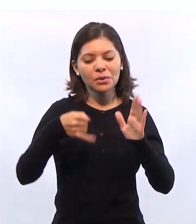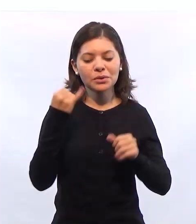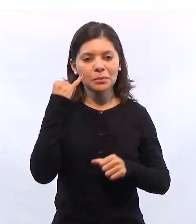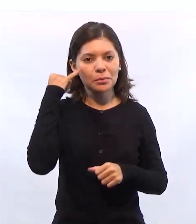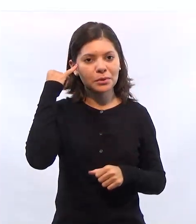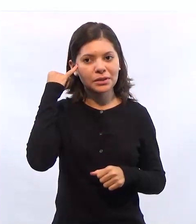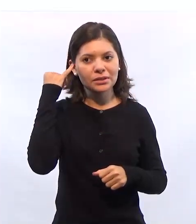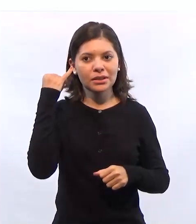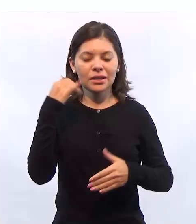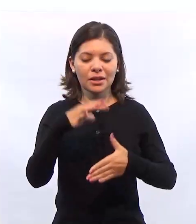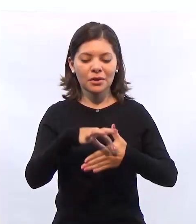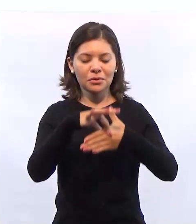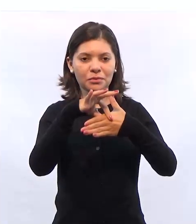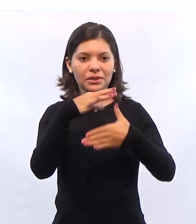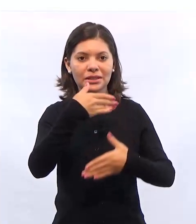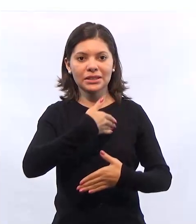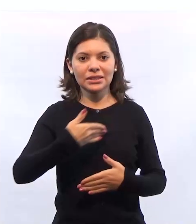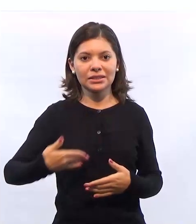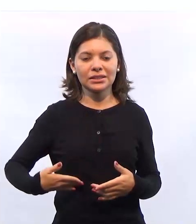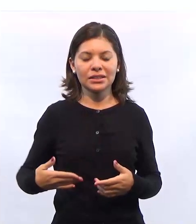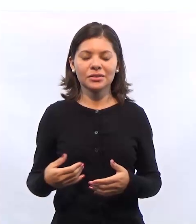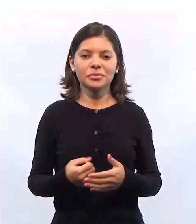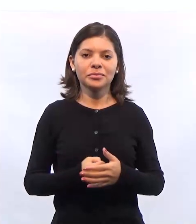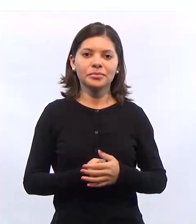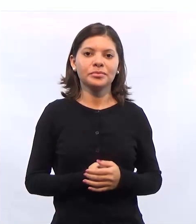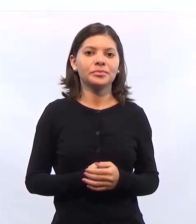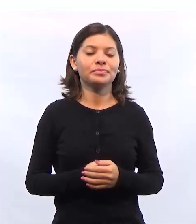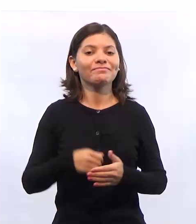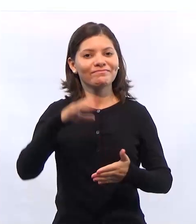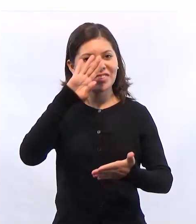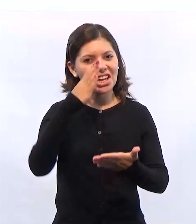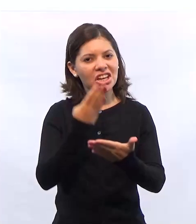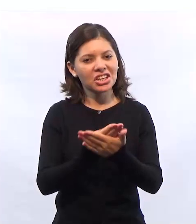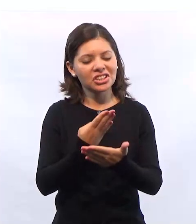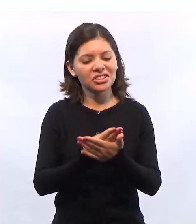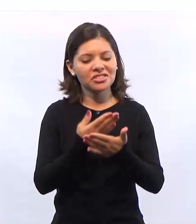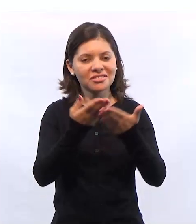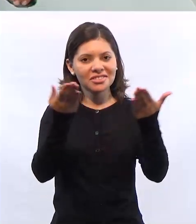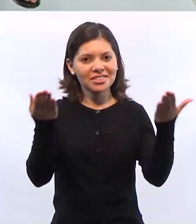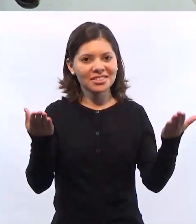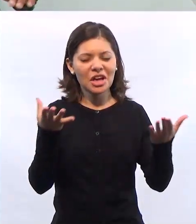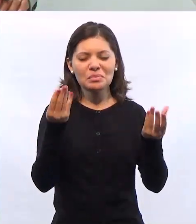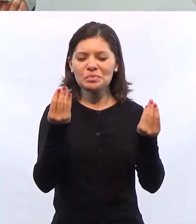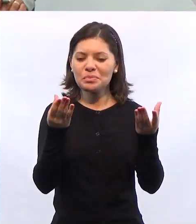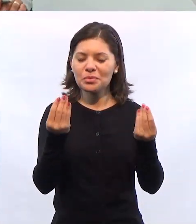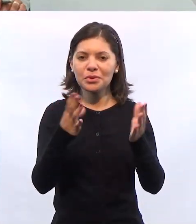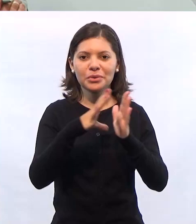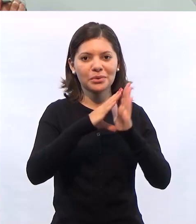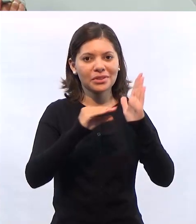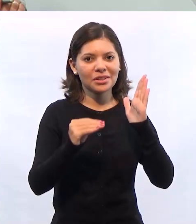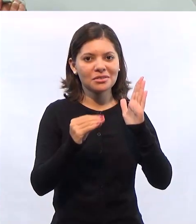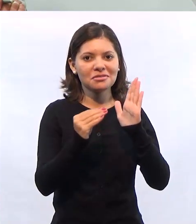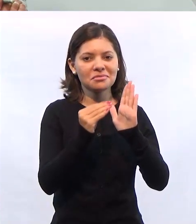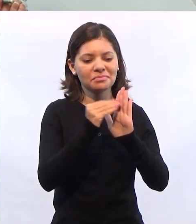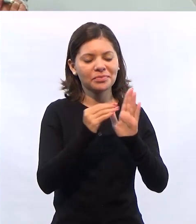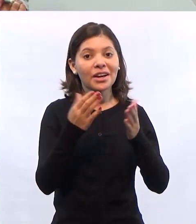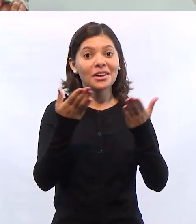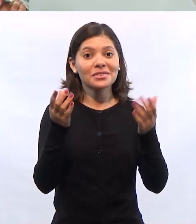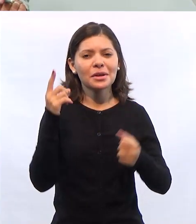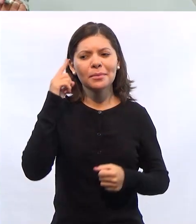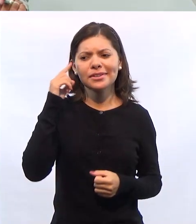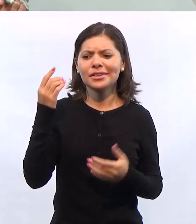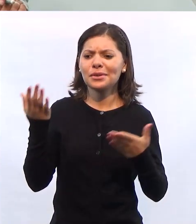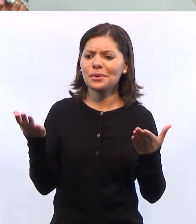japonesa e por fim da governança nas organizações Acredite meu querido é muito conteúdo